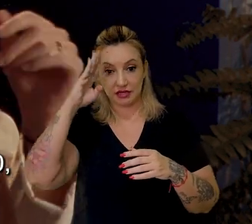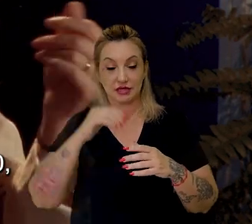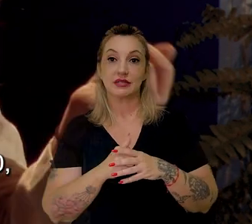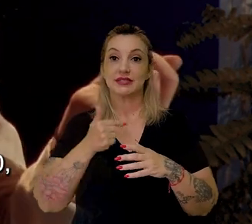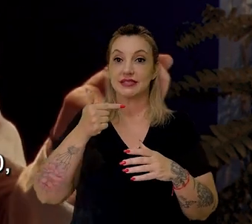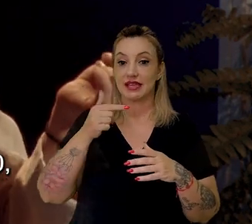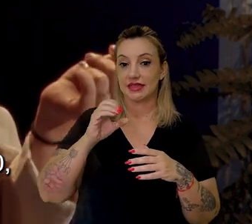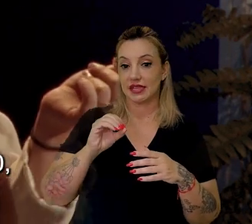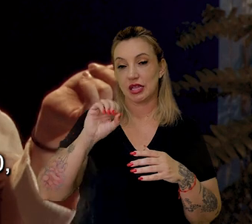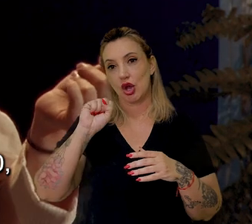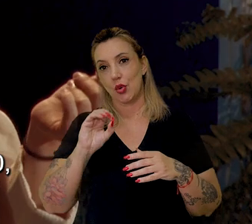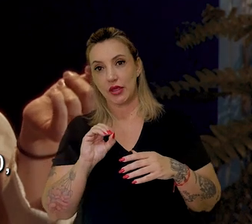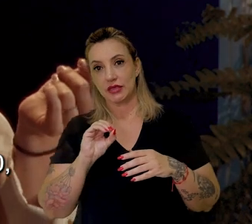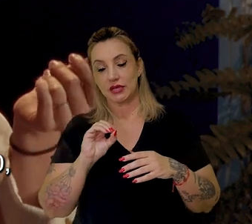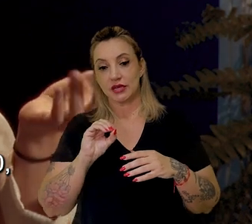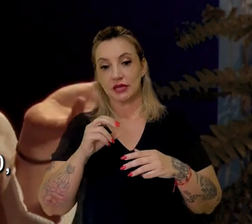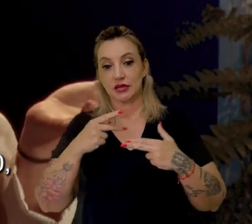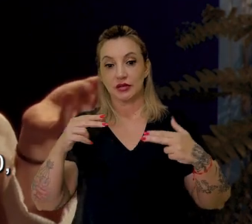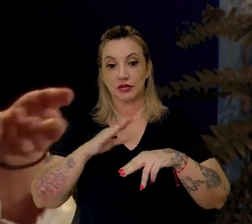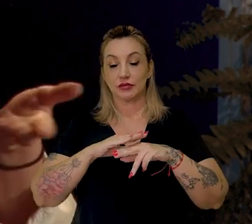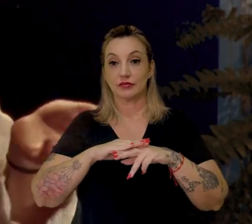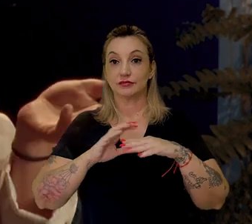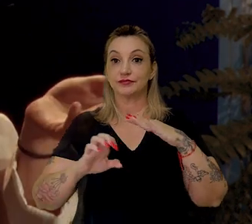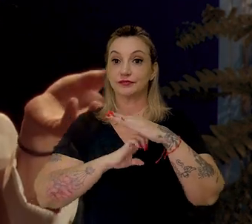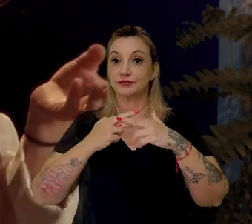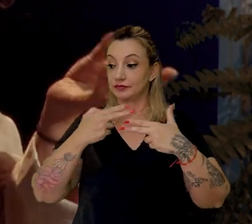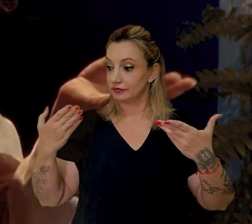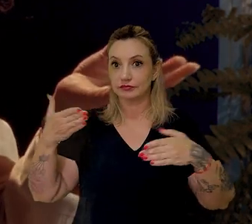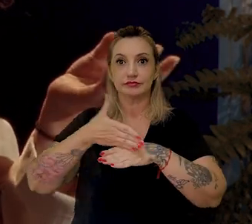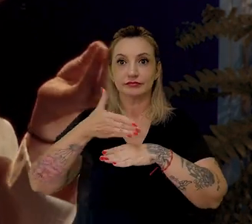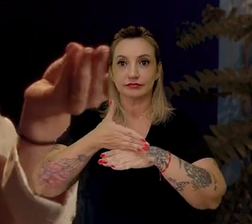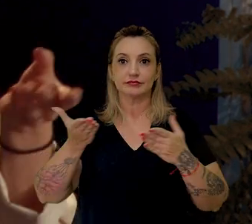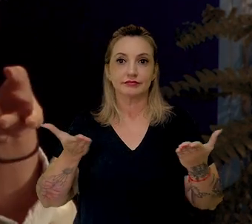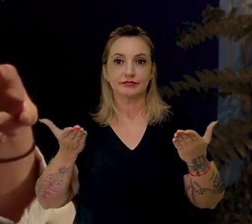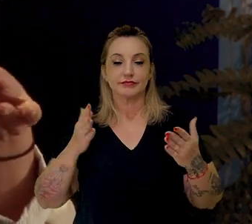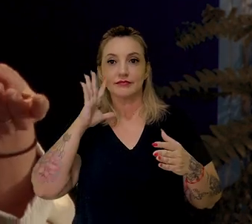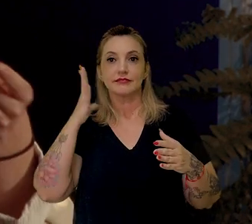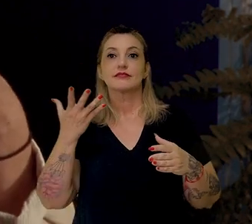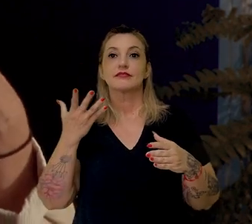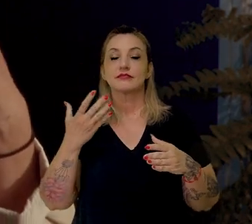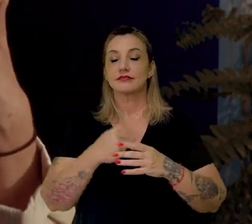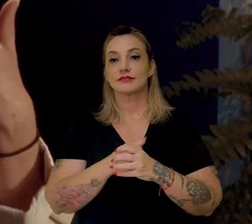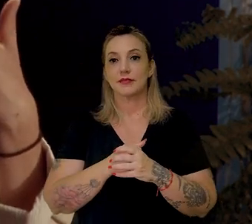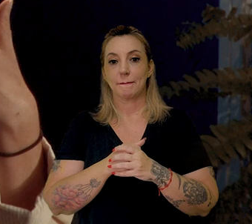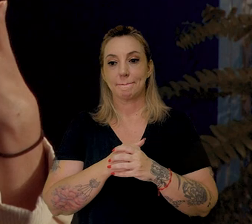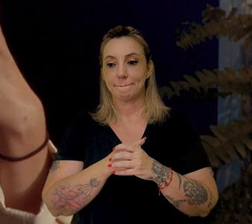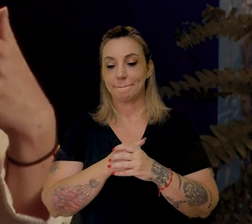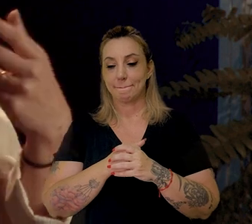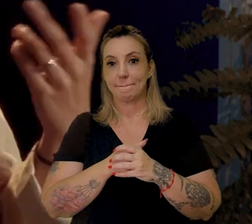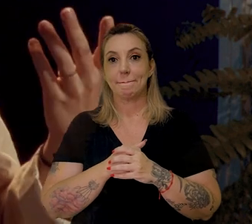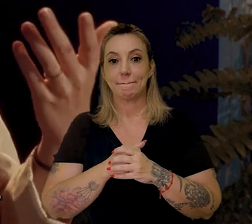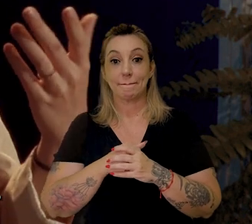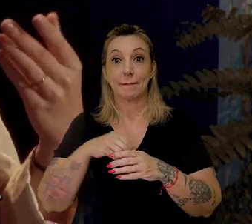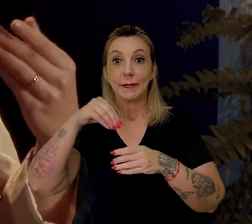né década de 70 80 as operações de grandes empresas e muitas aqui presentes aconteciam dentro de